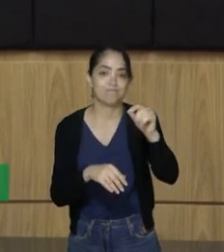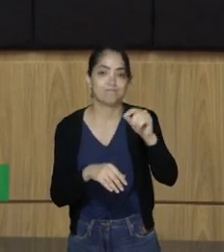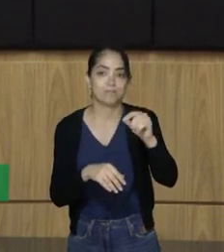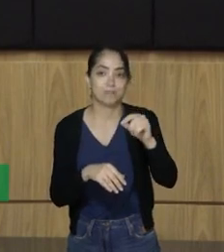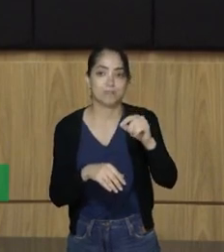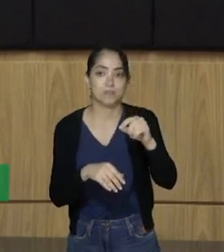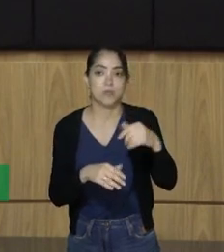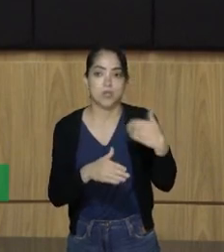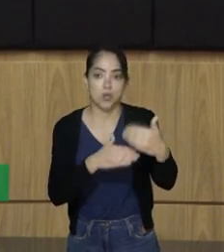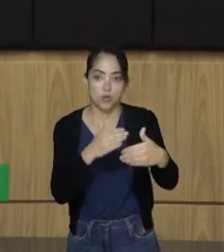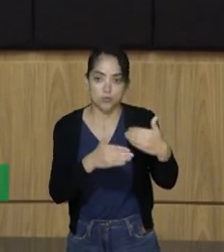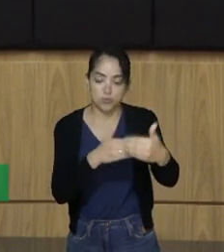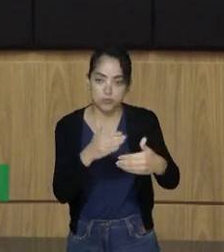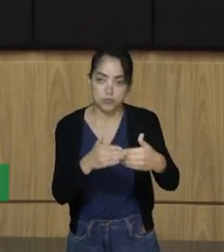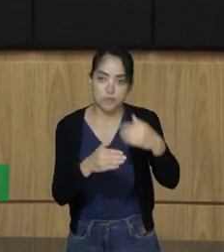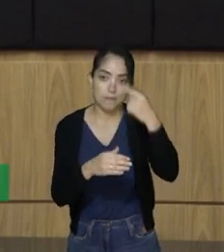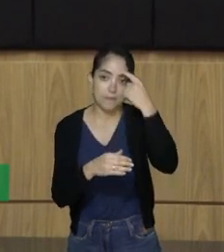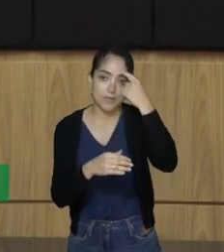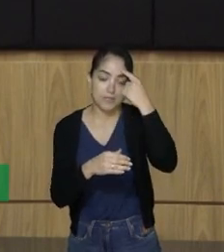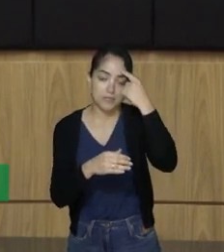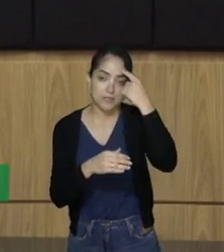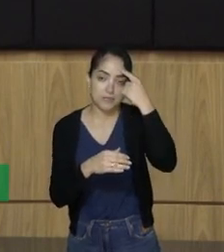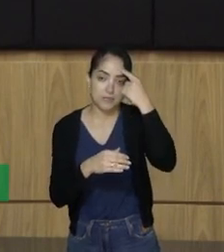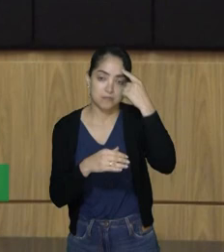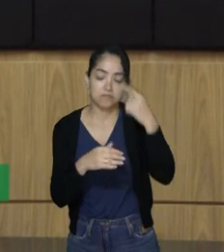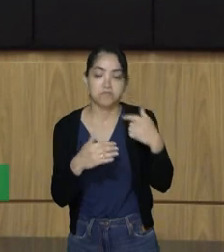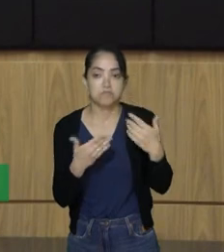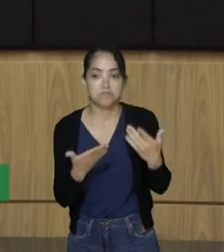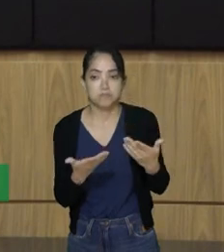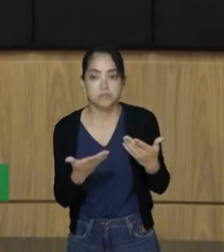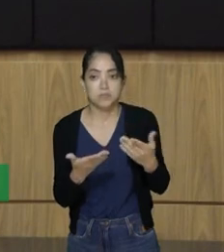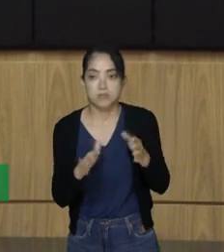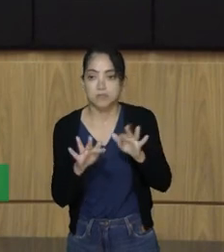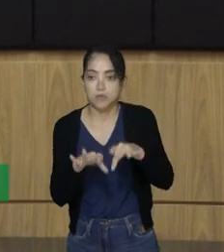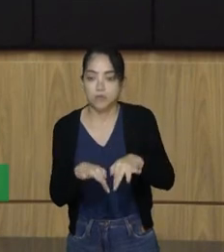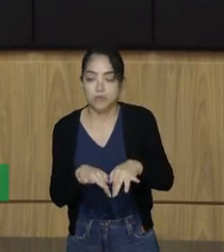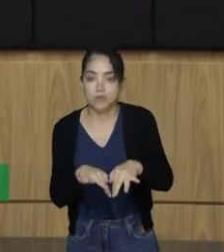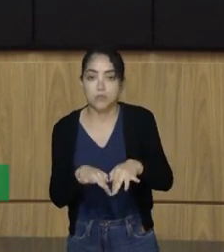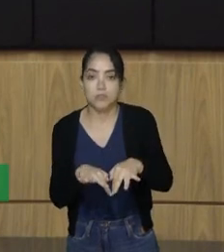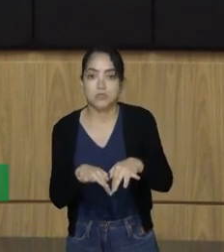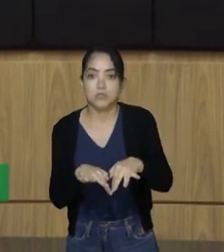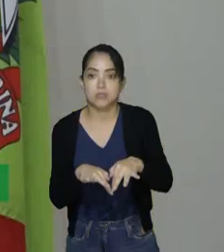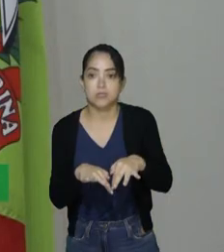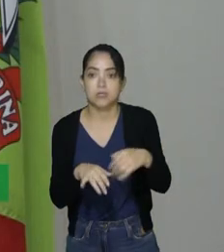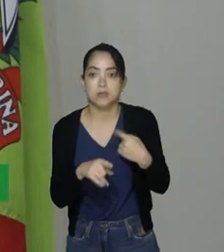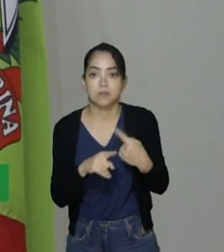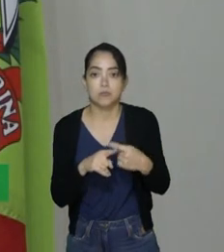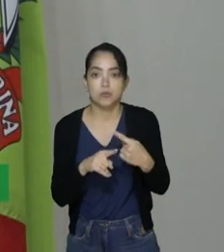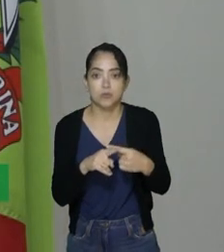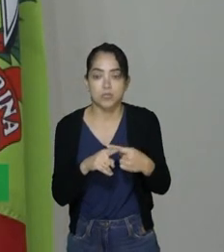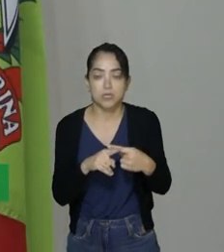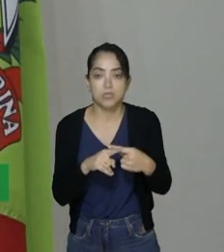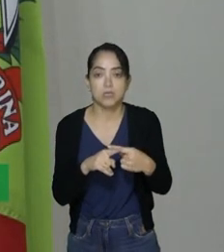dias seguintes, eu pensei, bom, então é o fim, porque eu fiz o que eu acreditava, eu agi